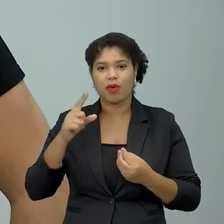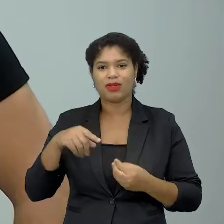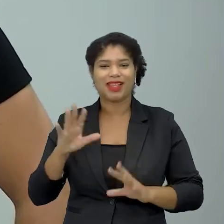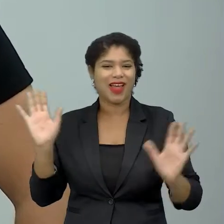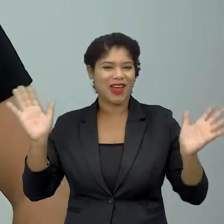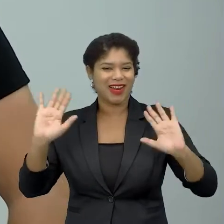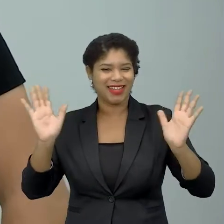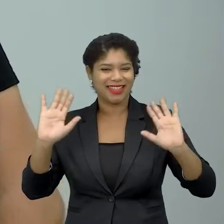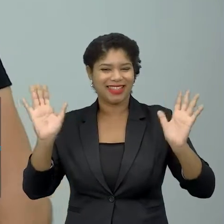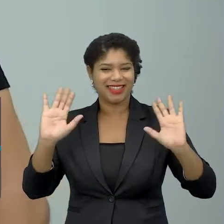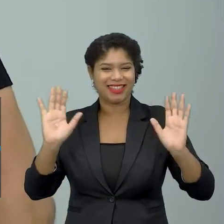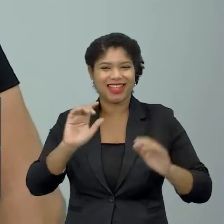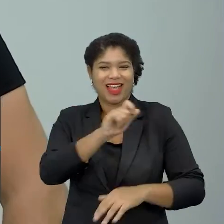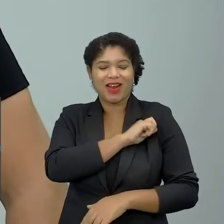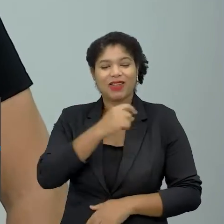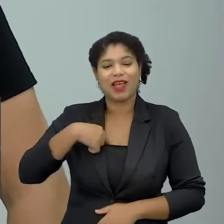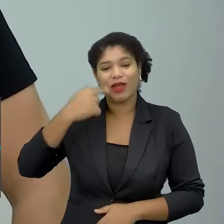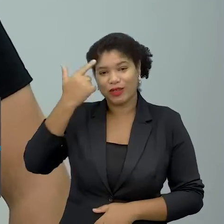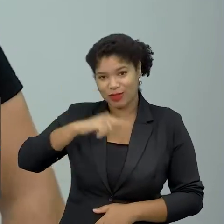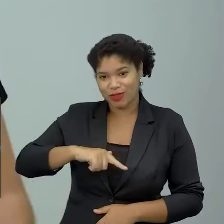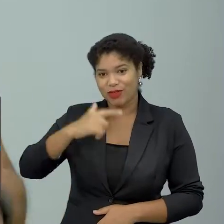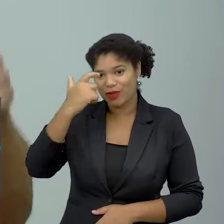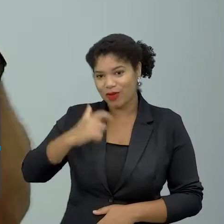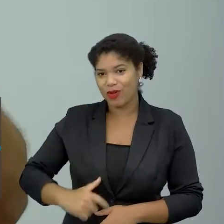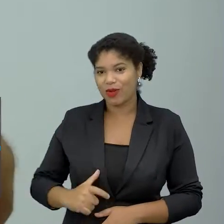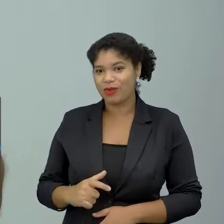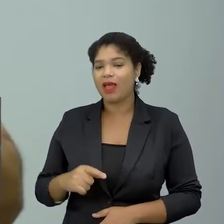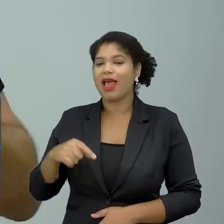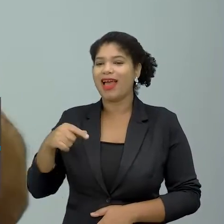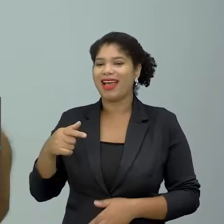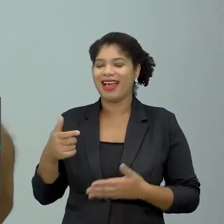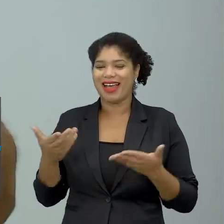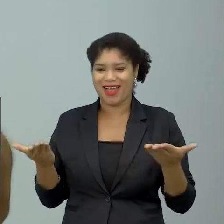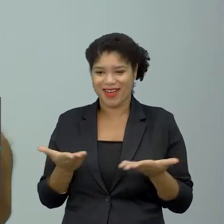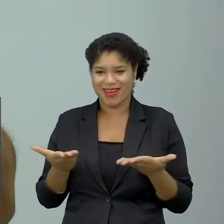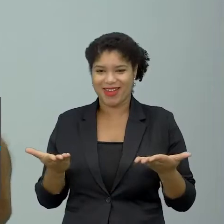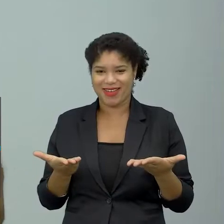Olá, queridíssimos estudantes, estou aqui novamente não, aqui nesse